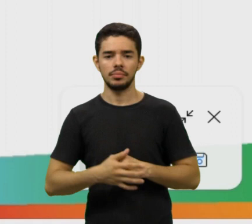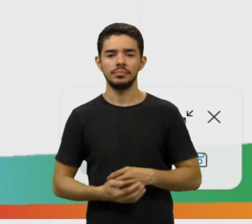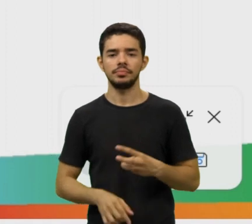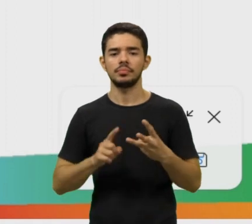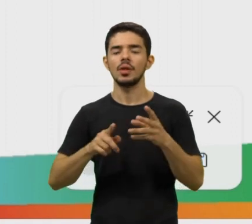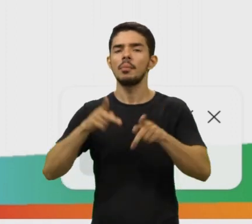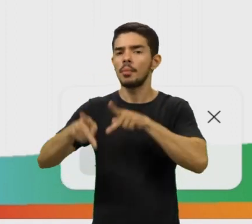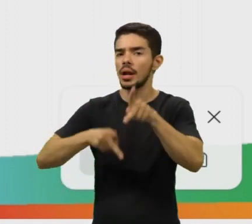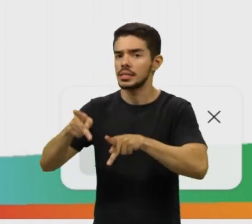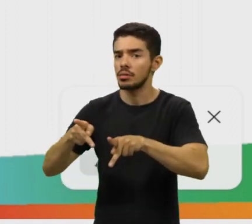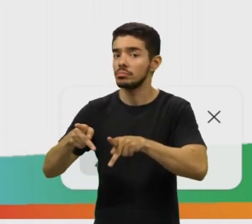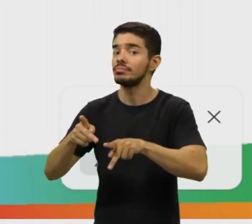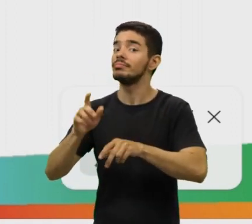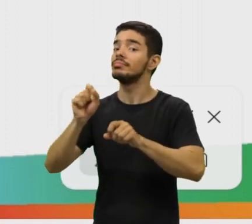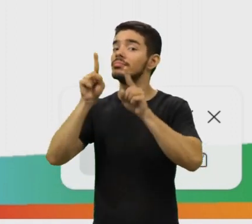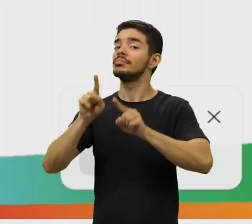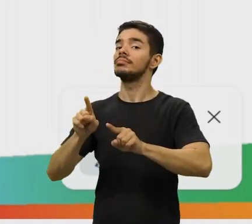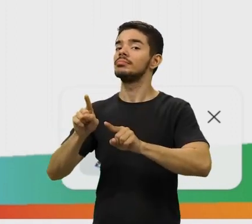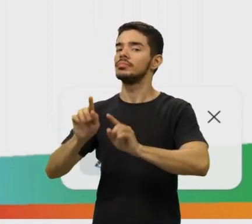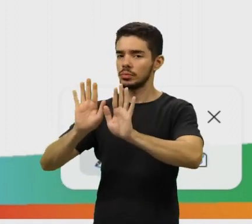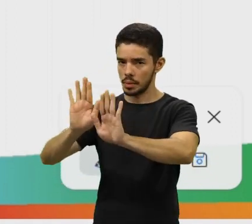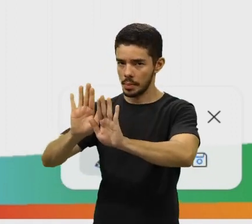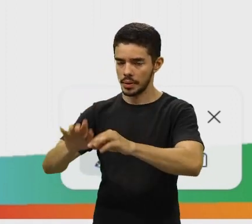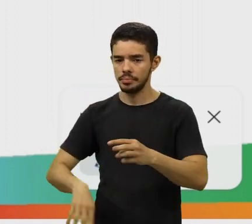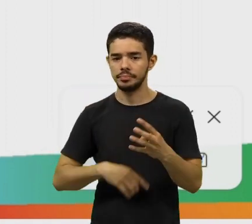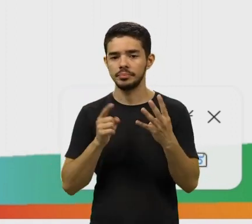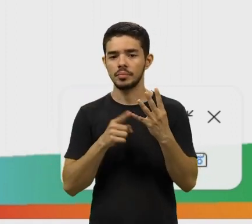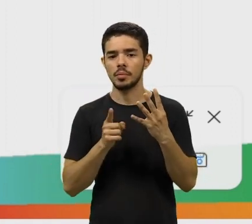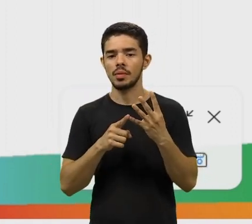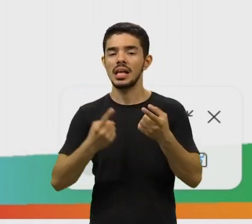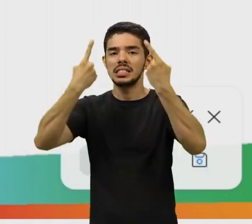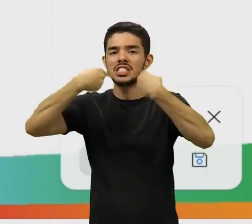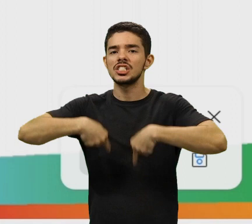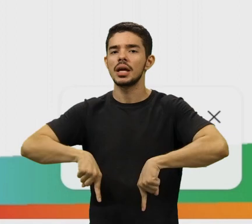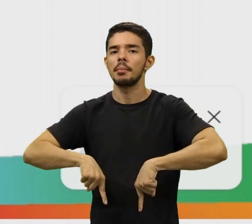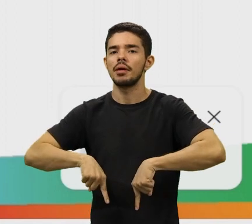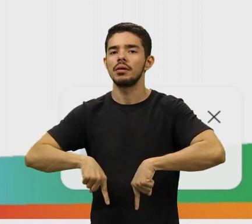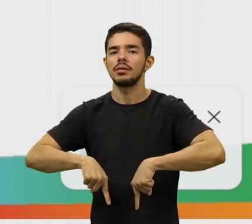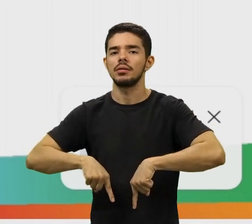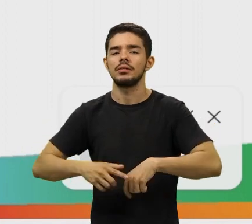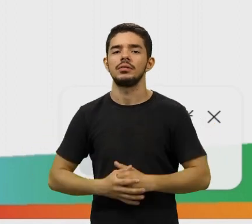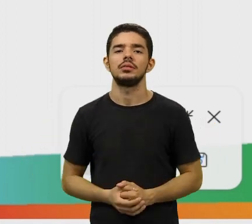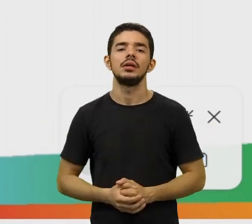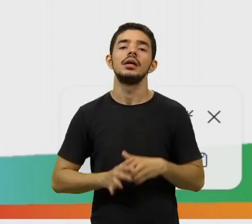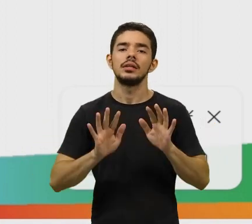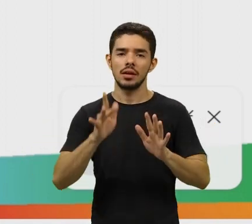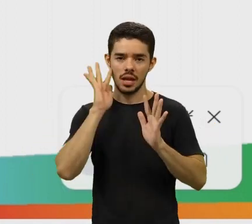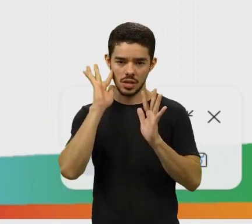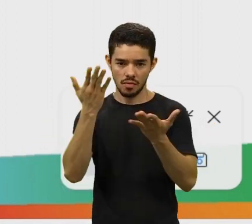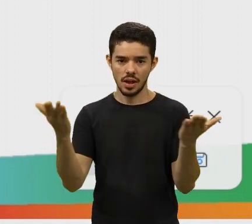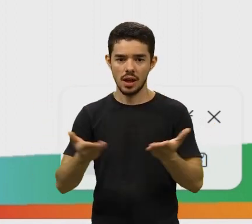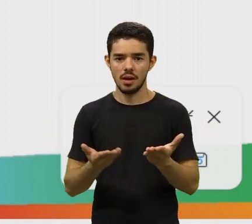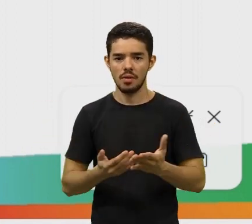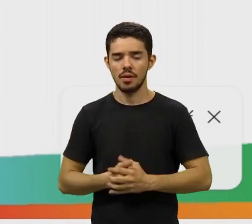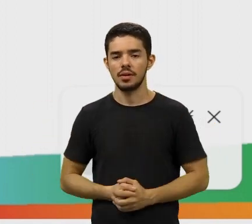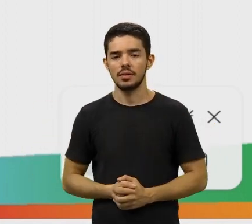população? Será? Fica de stand-by? Ou é um sistema? Então, nós vamos resolver essa